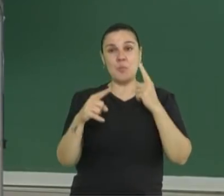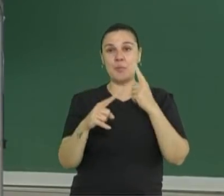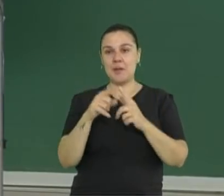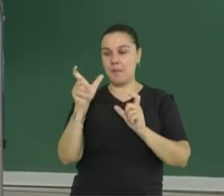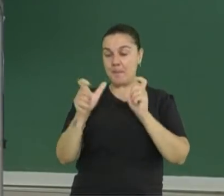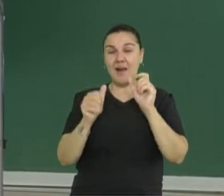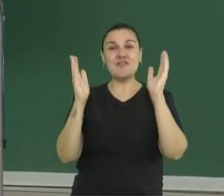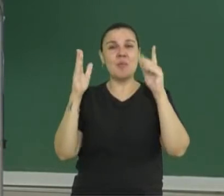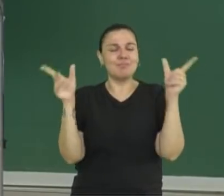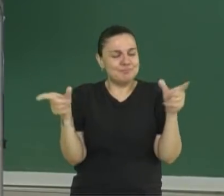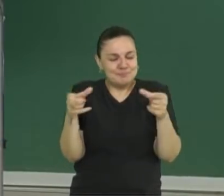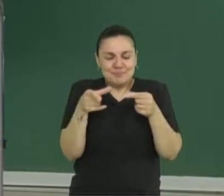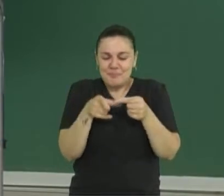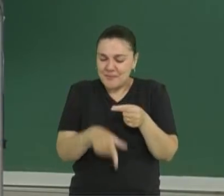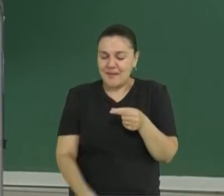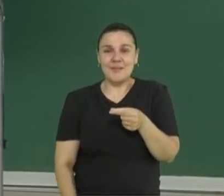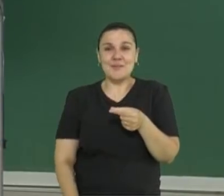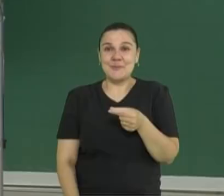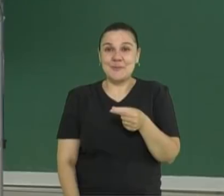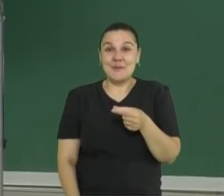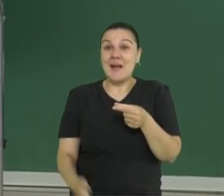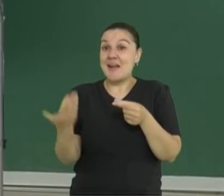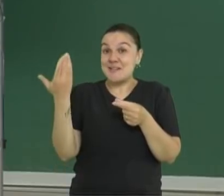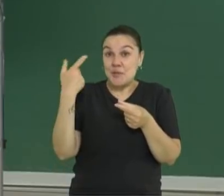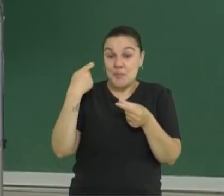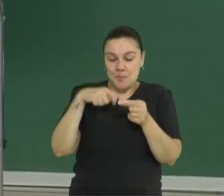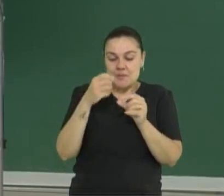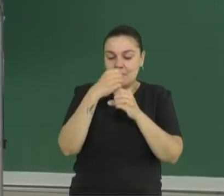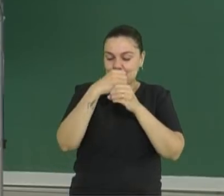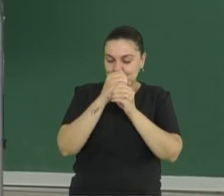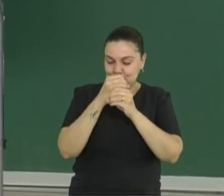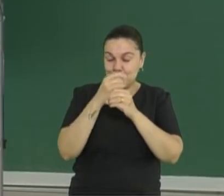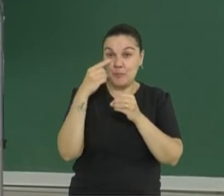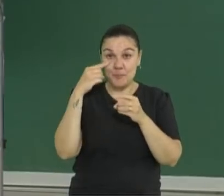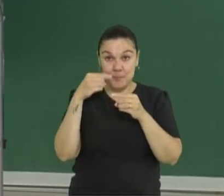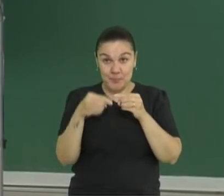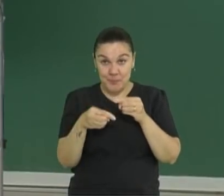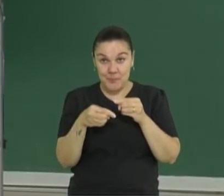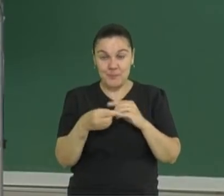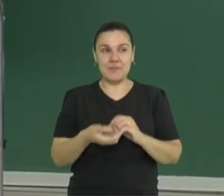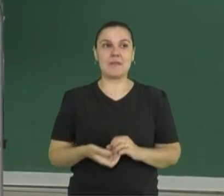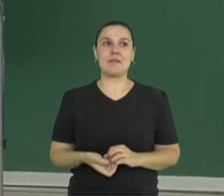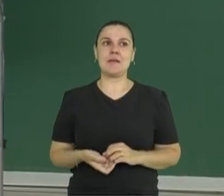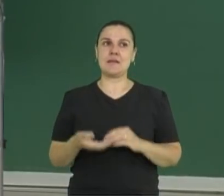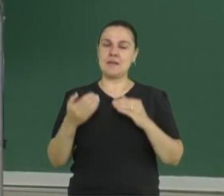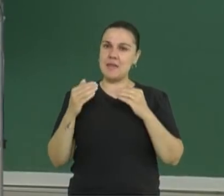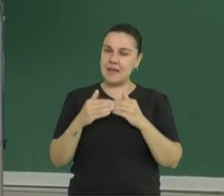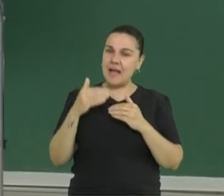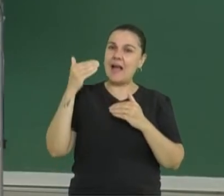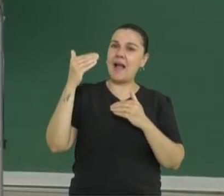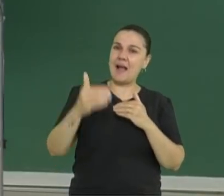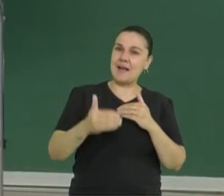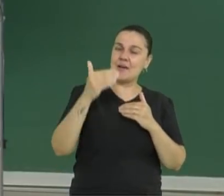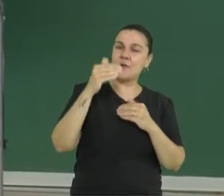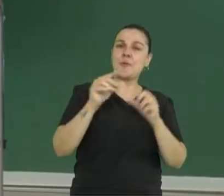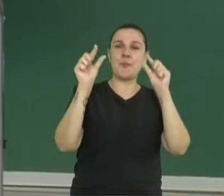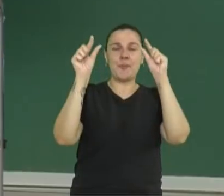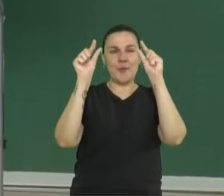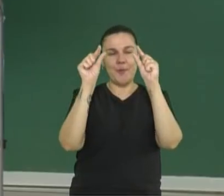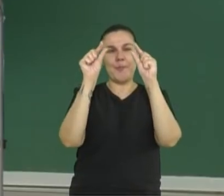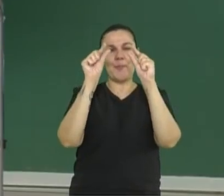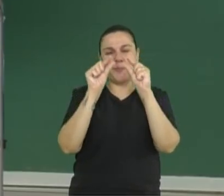muito pequeno, microscópico, que eu preciso de um instrumento microscópico para enxergar. E cada vez a gente está